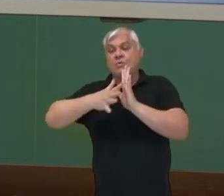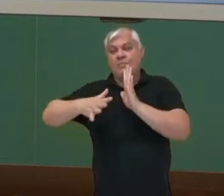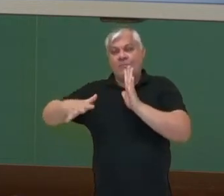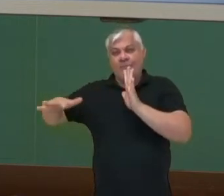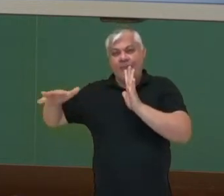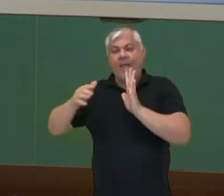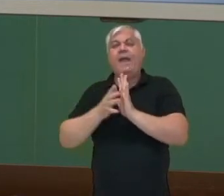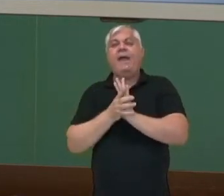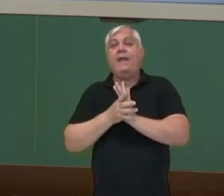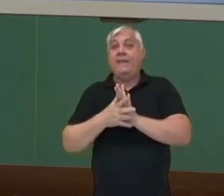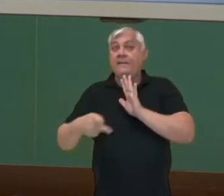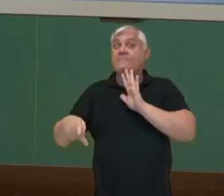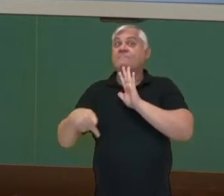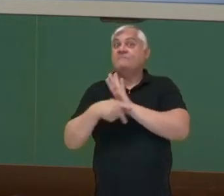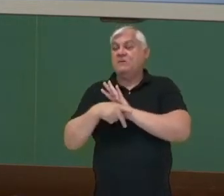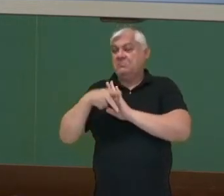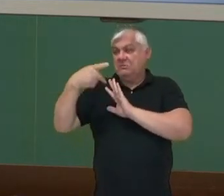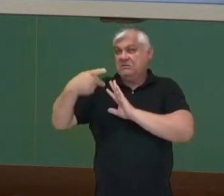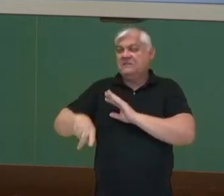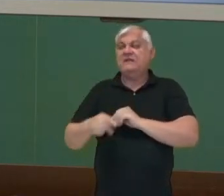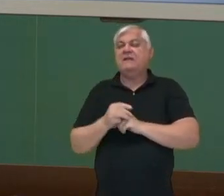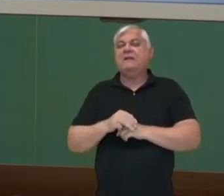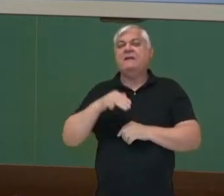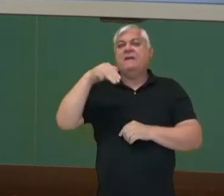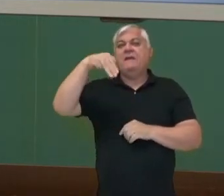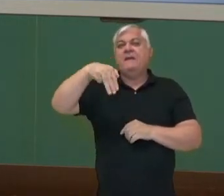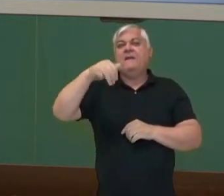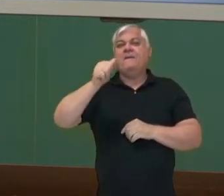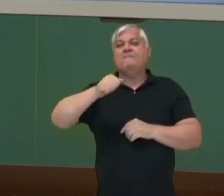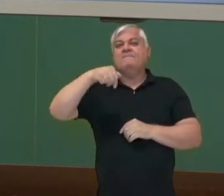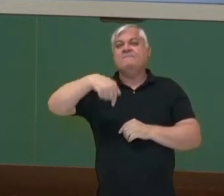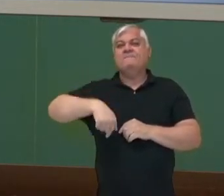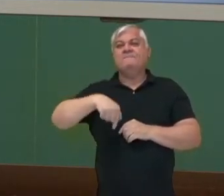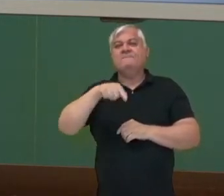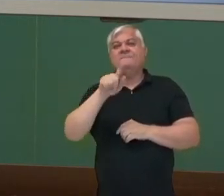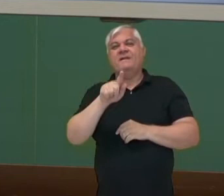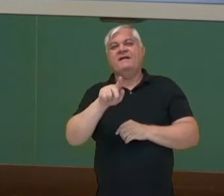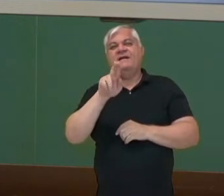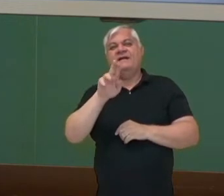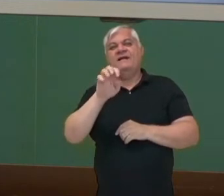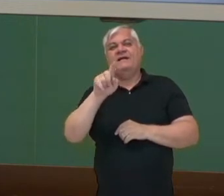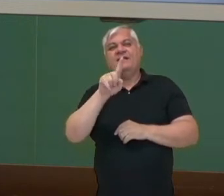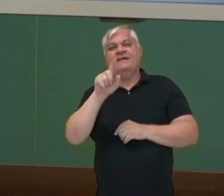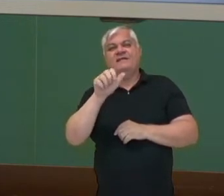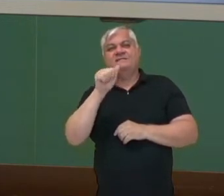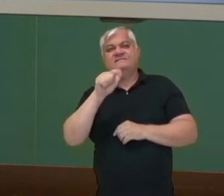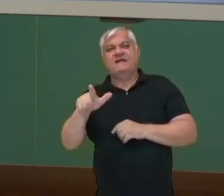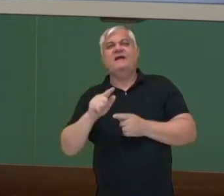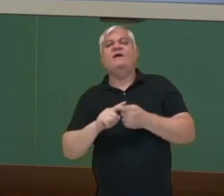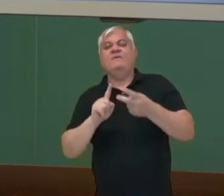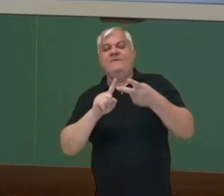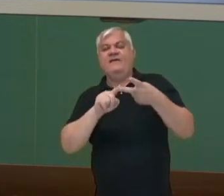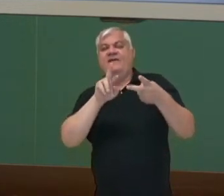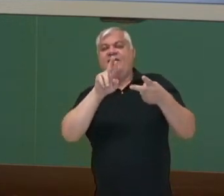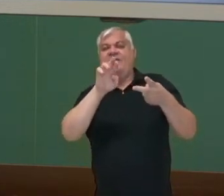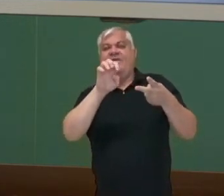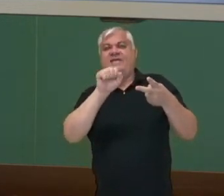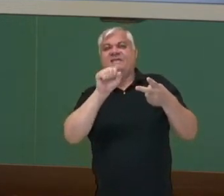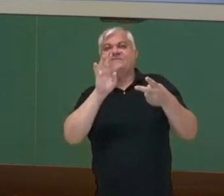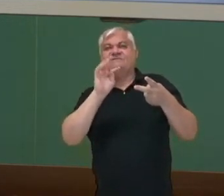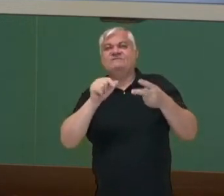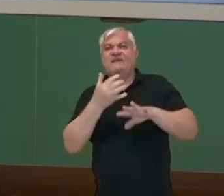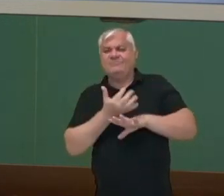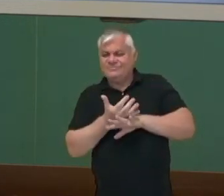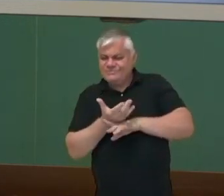vegetação específica, característica, e nós dividimos ali em pelo menos 2 tipos, né? A vegetação de restinga